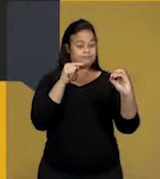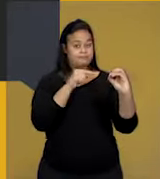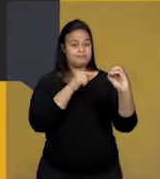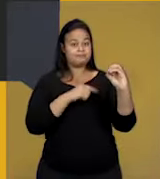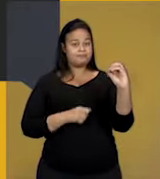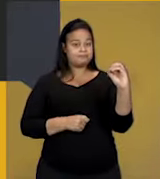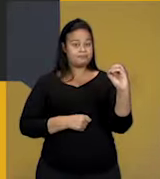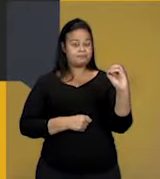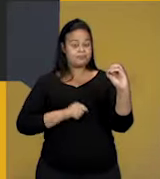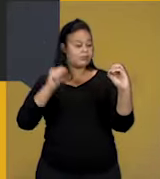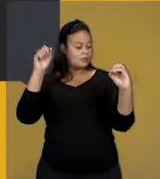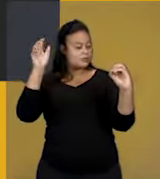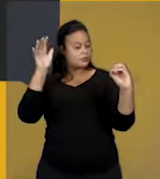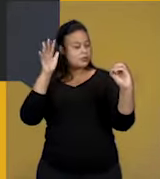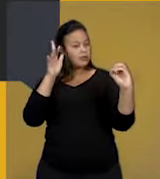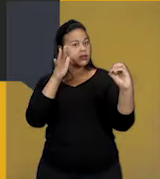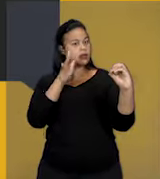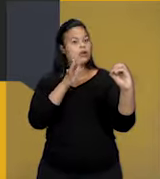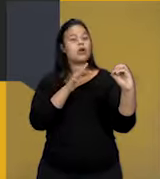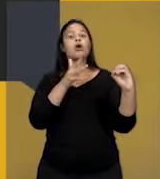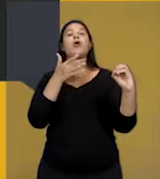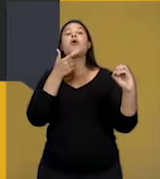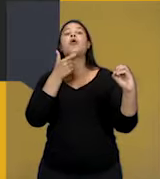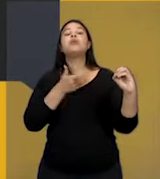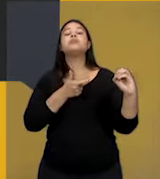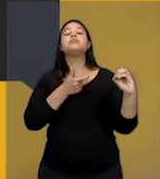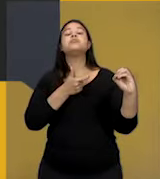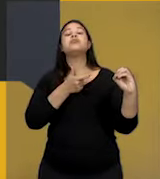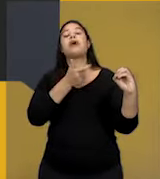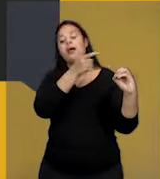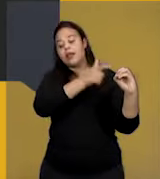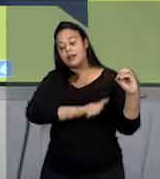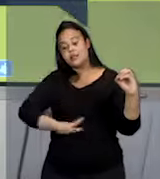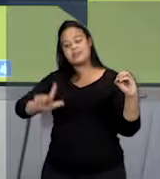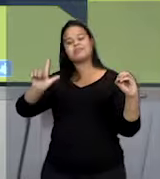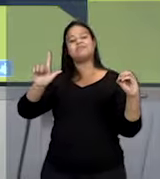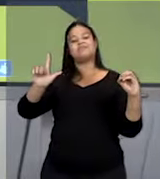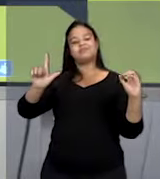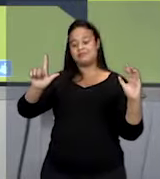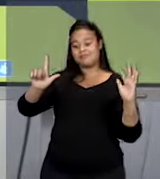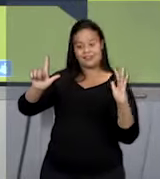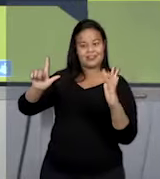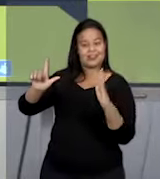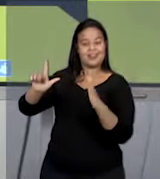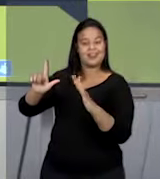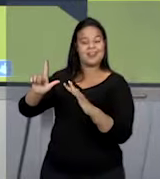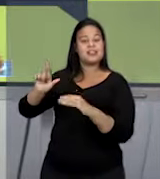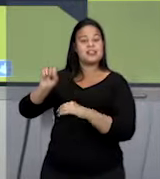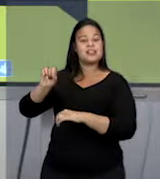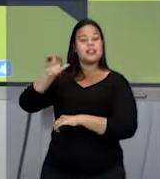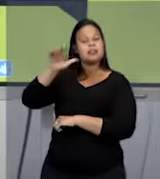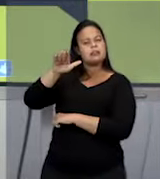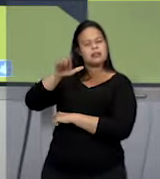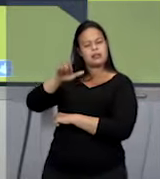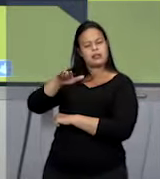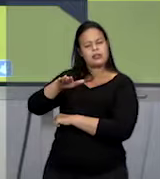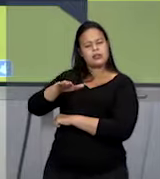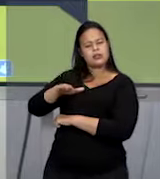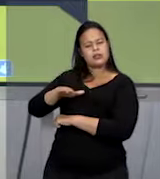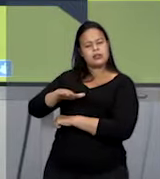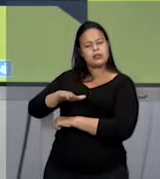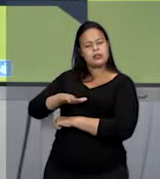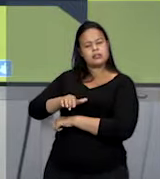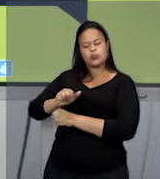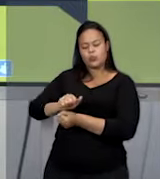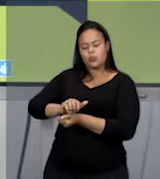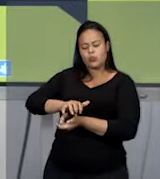a sombra vai se projetar para o leste. E quanto mais tarde, maior ela fica até que o sol se ponha e